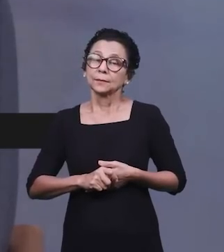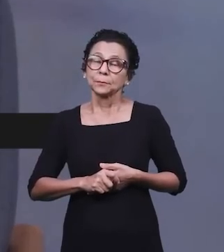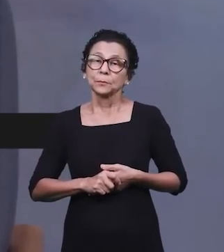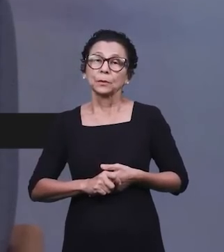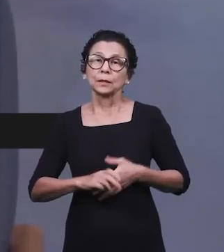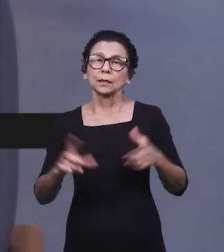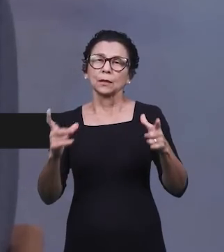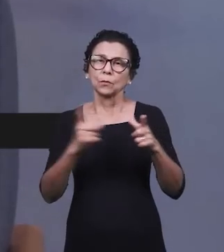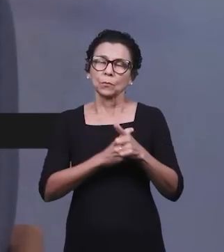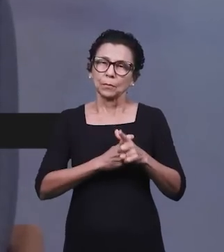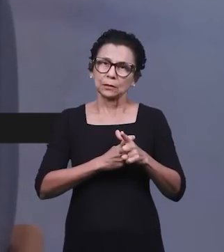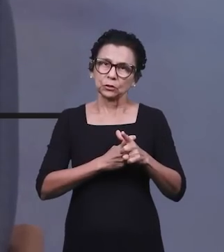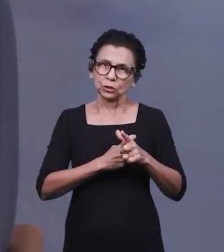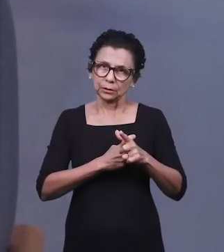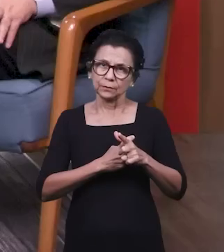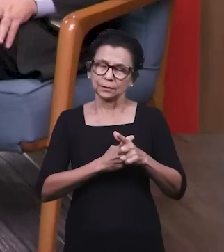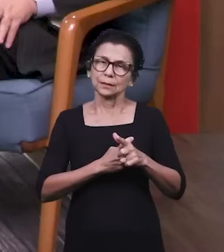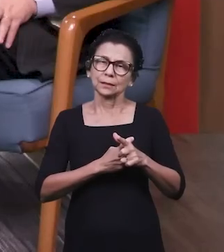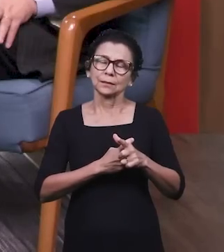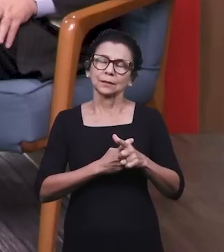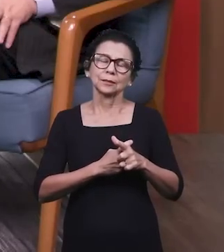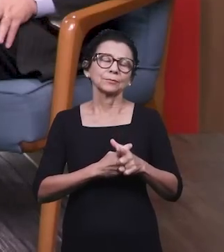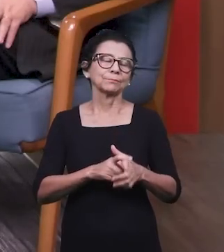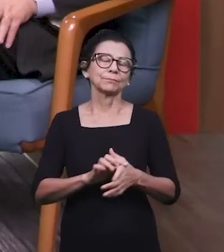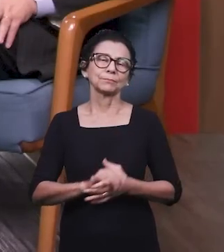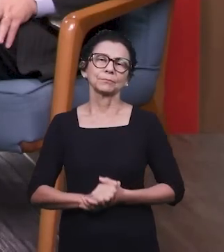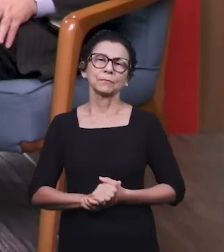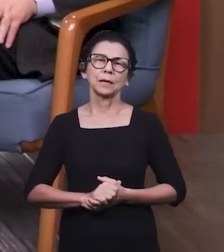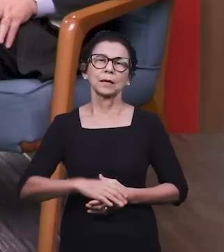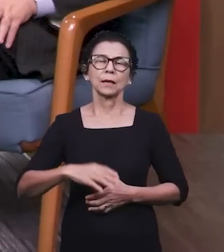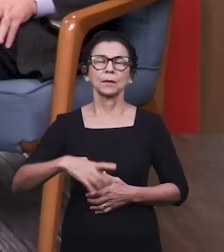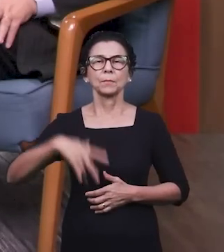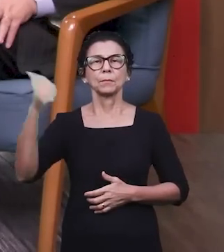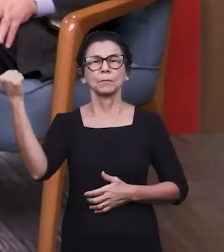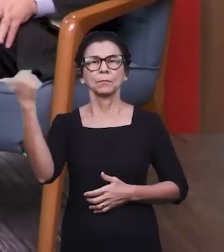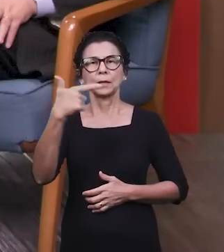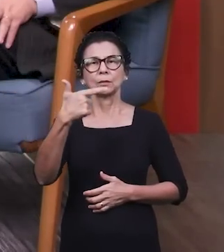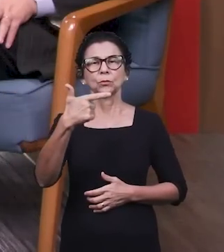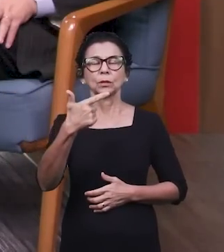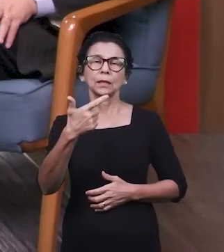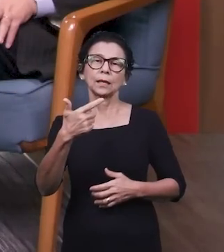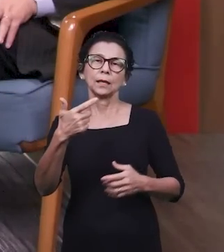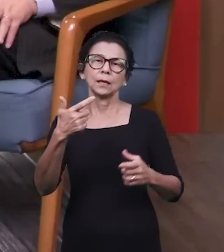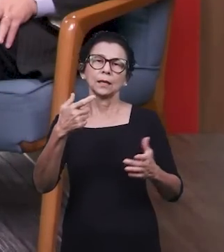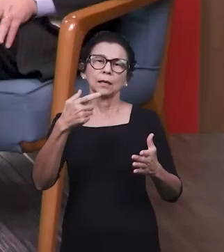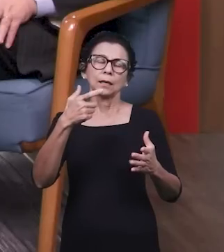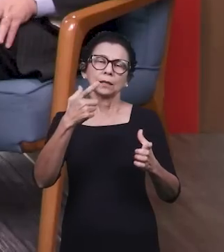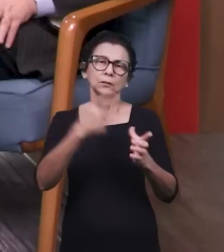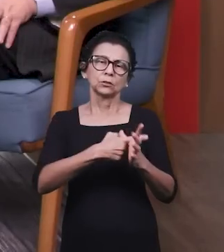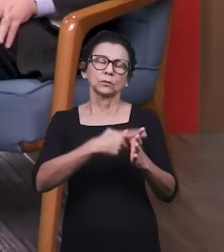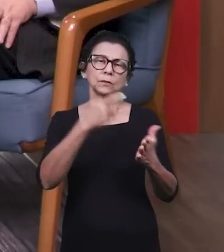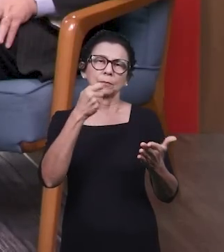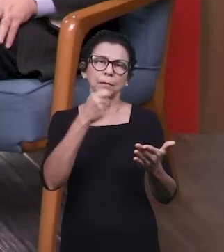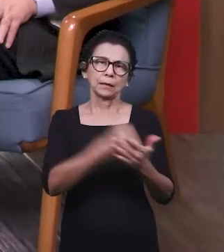tende a ser maior do que o investimento paga. Salvo raras exceções, que são os casos de financiamentos imobiliários, em que se conseguiu uma